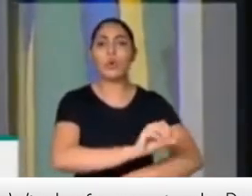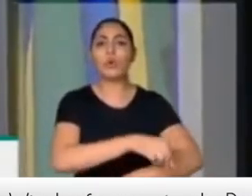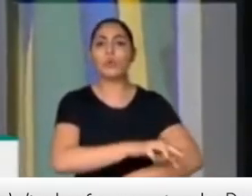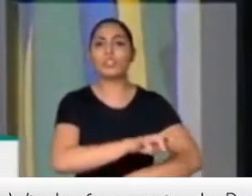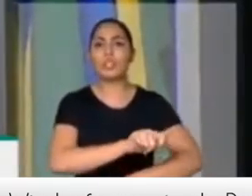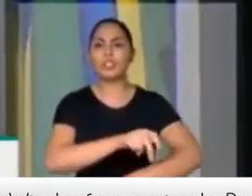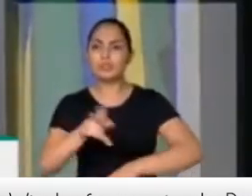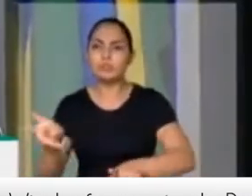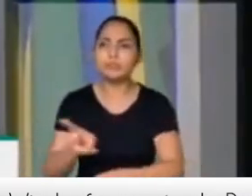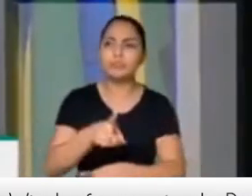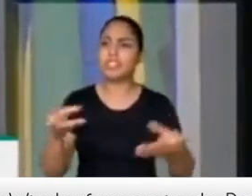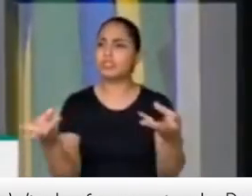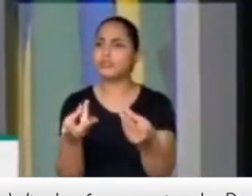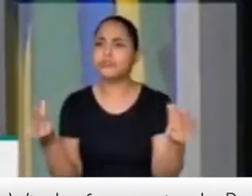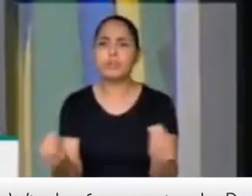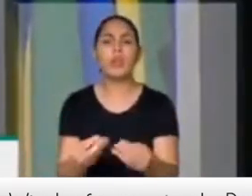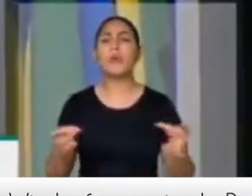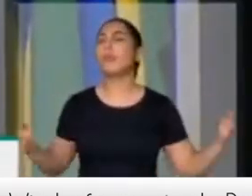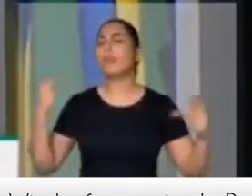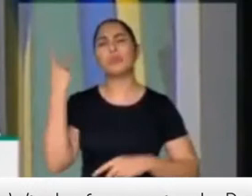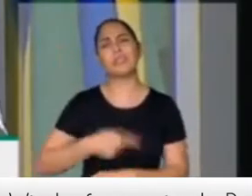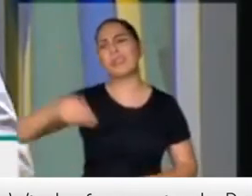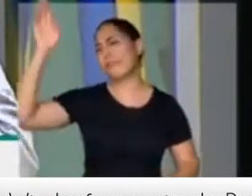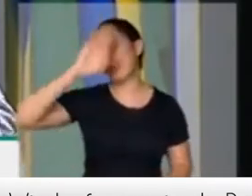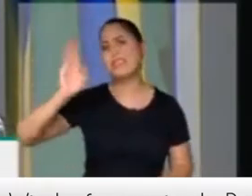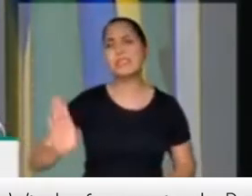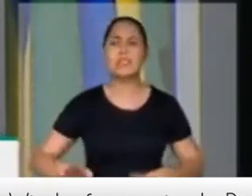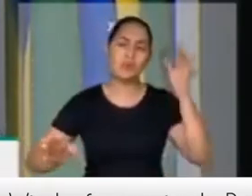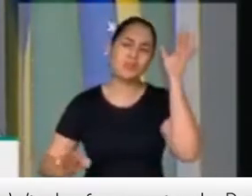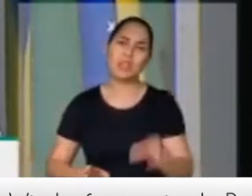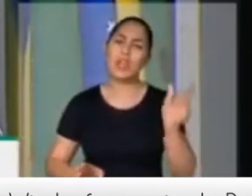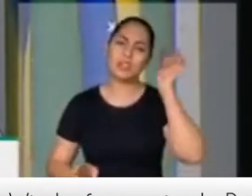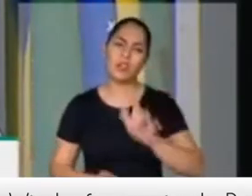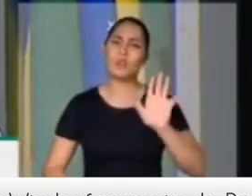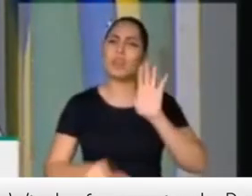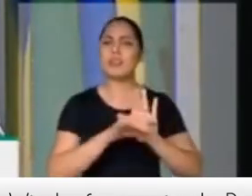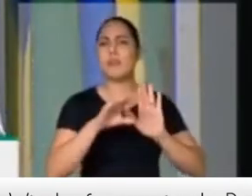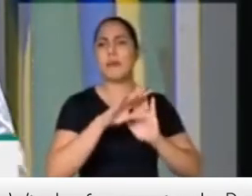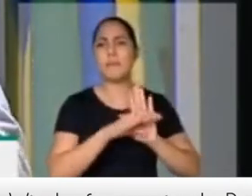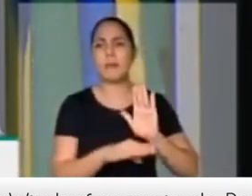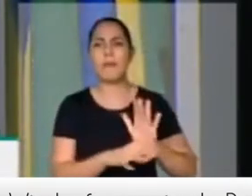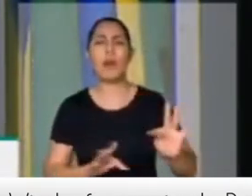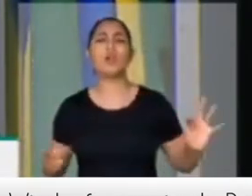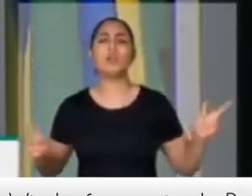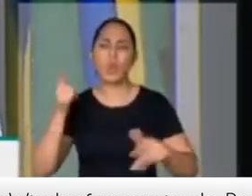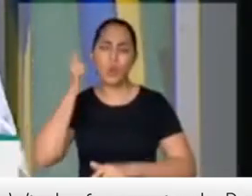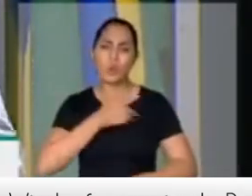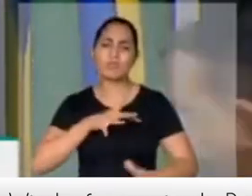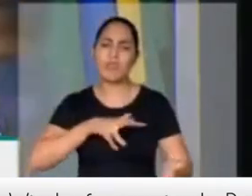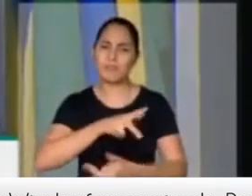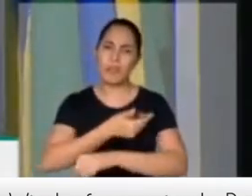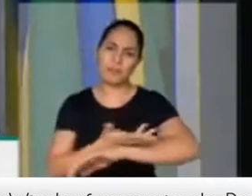porque aqui no brasil tudo que dá certo tudo que tem uma regulamentação que vem da sociedade onde preserva o meio ambiente